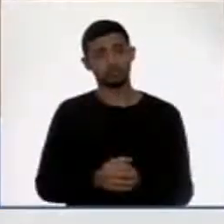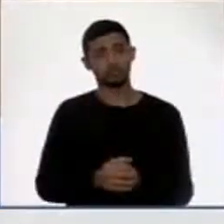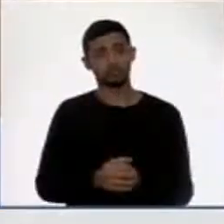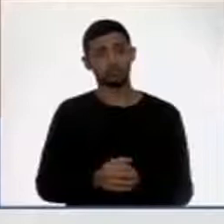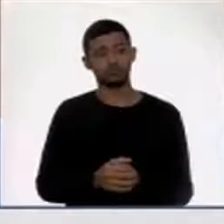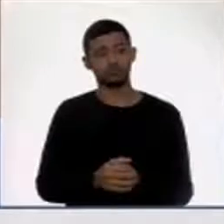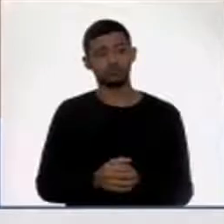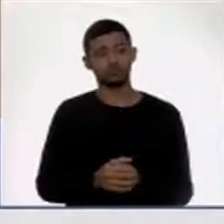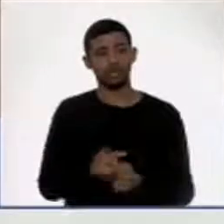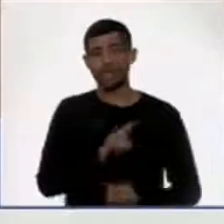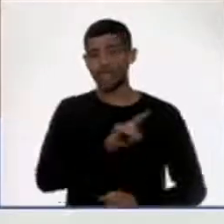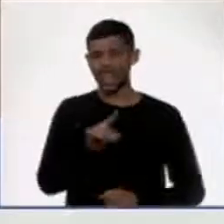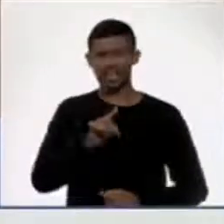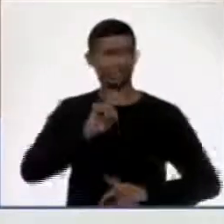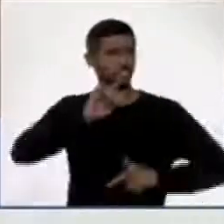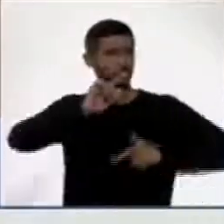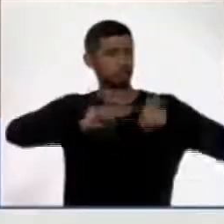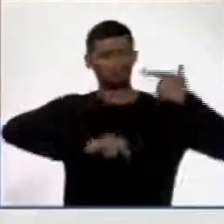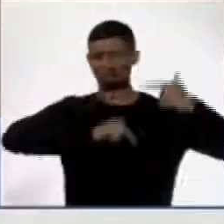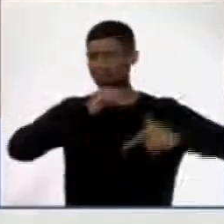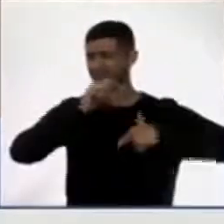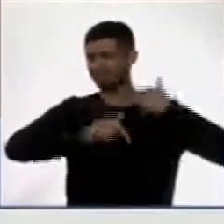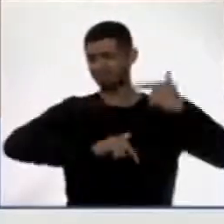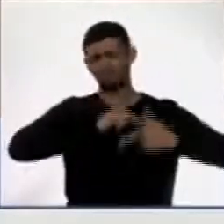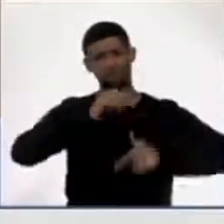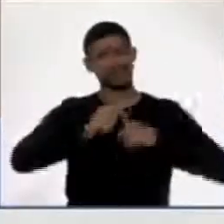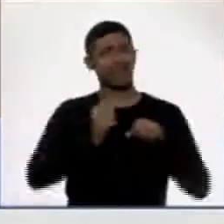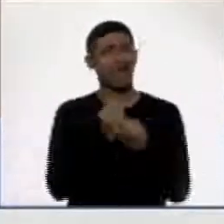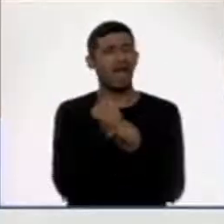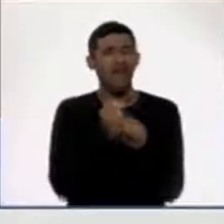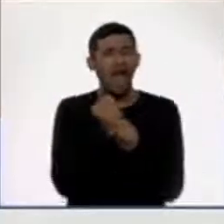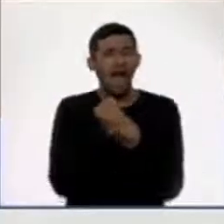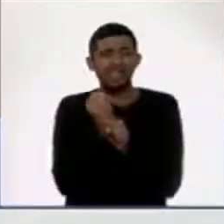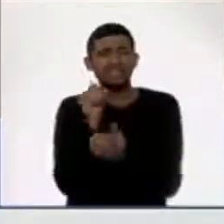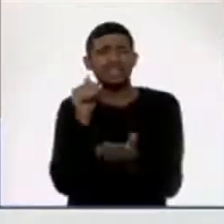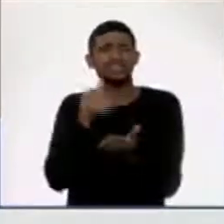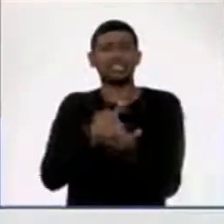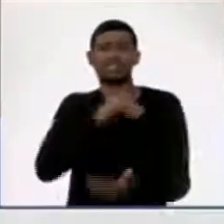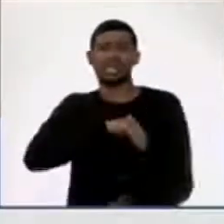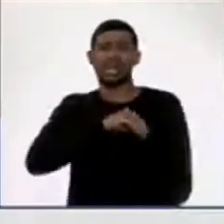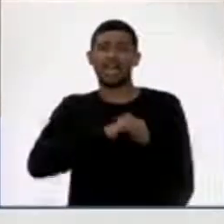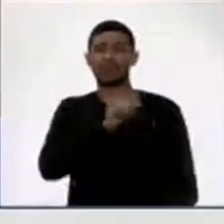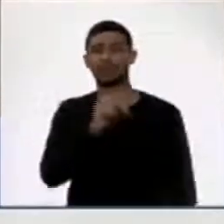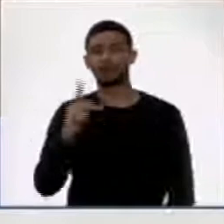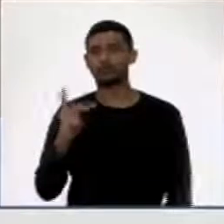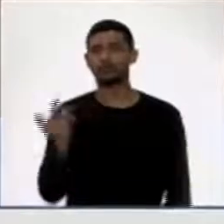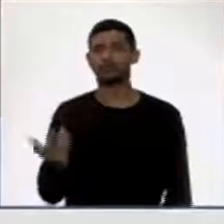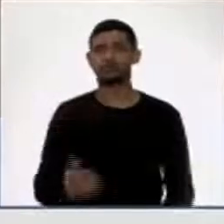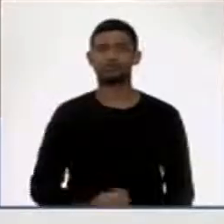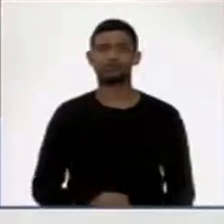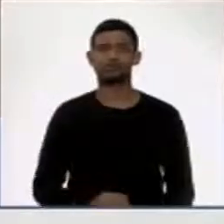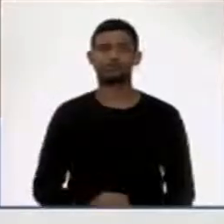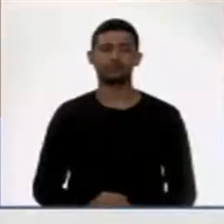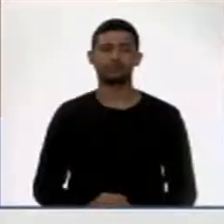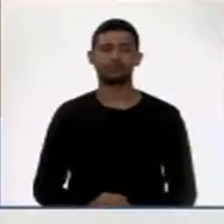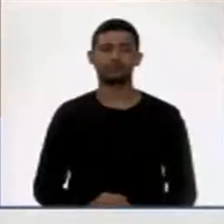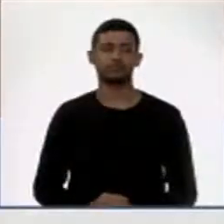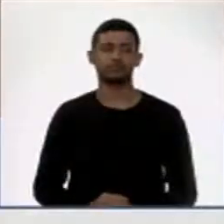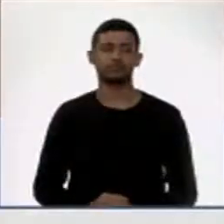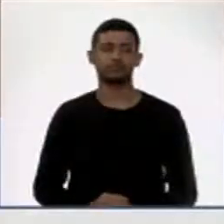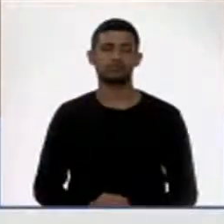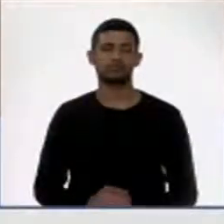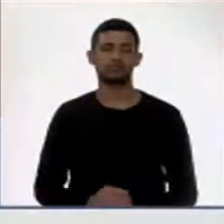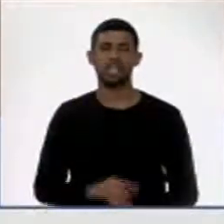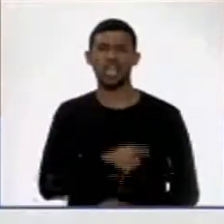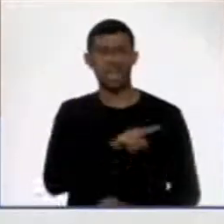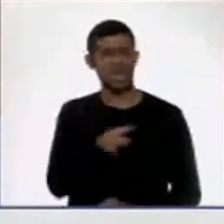É fazer com que eles tenham que trabalhar mais anos para se aposentar. É fazer com que eles tenham que